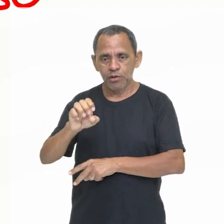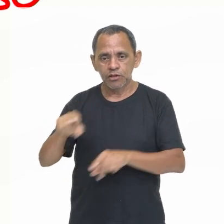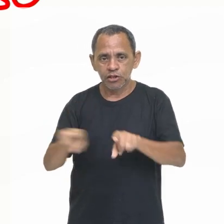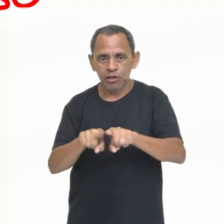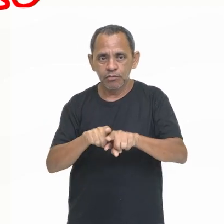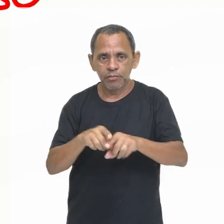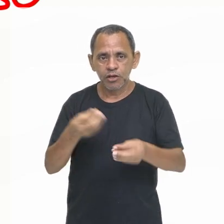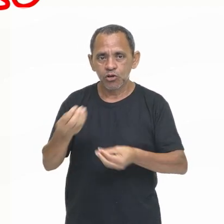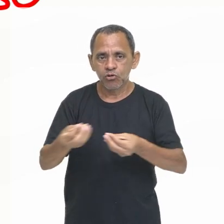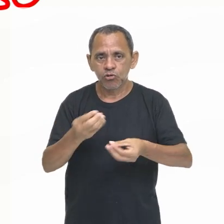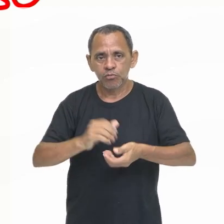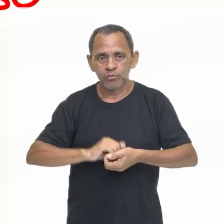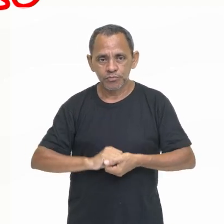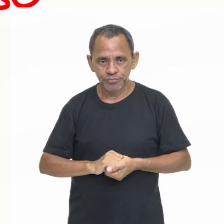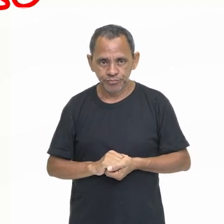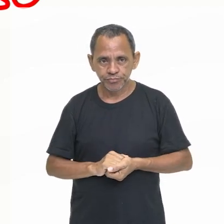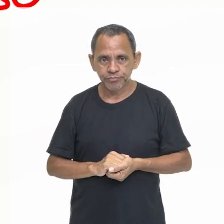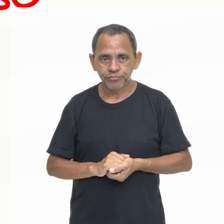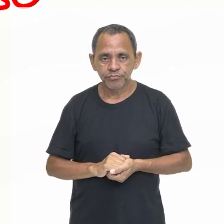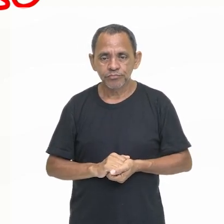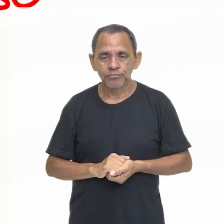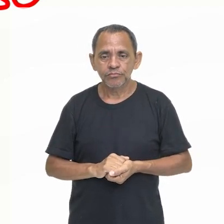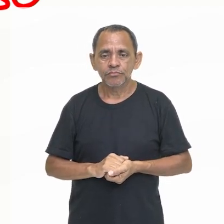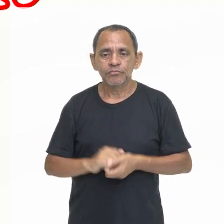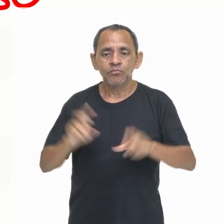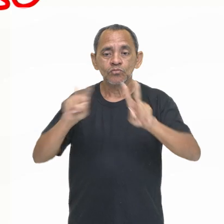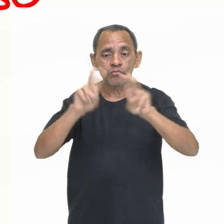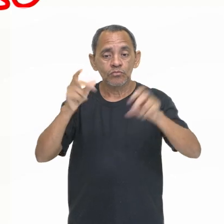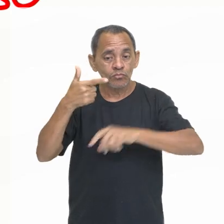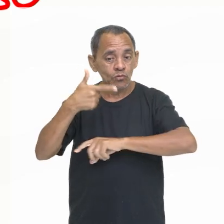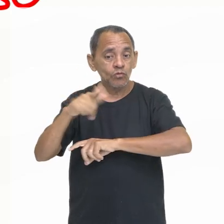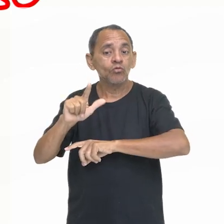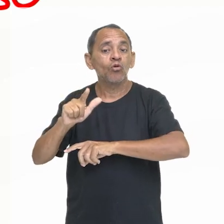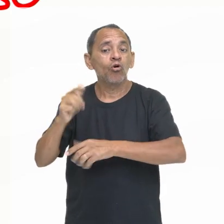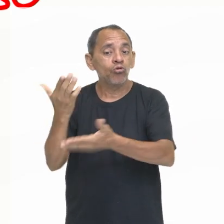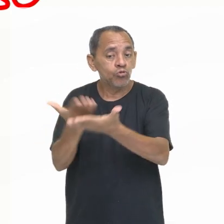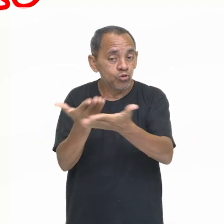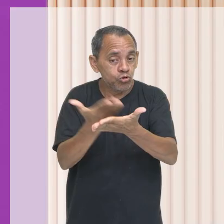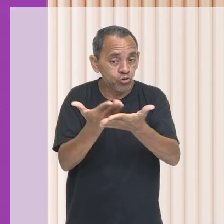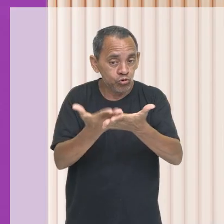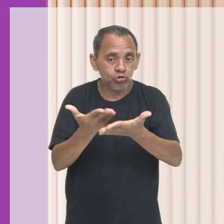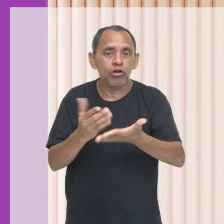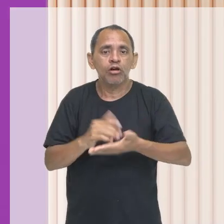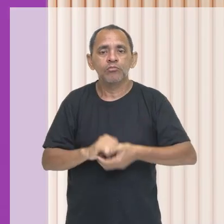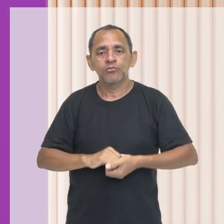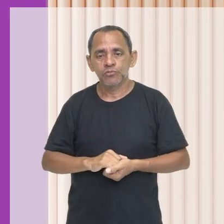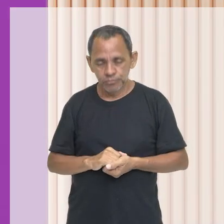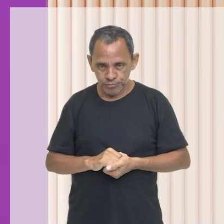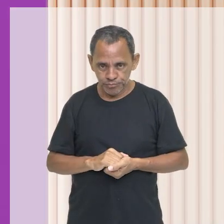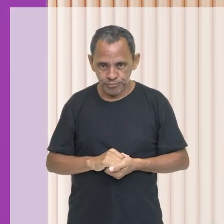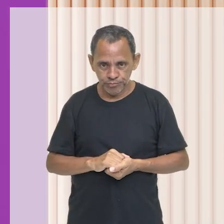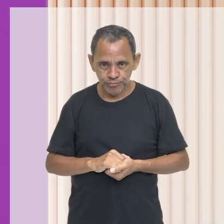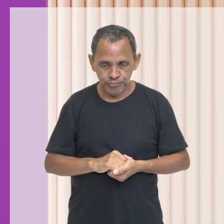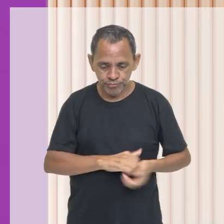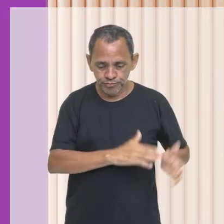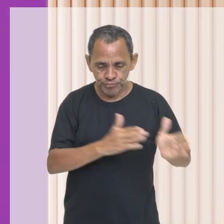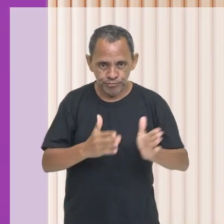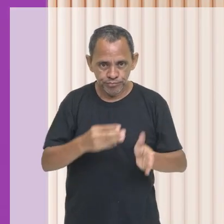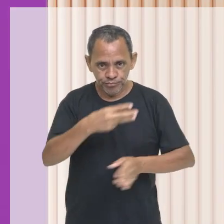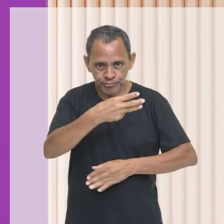feita por 1000. Outro tema que nós abordamos aqui na unidade 3